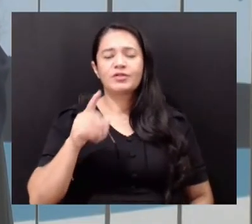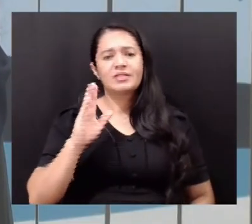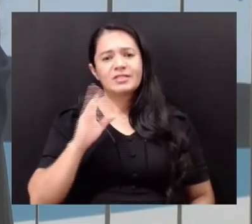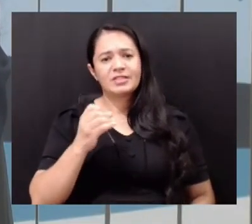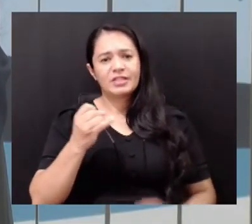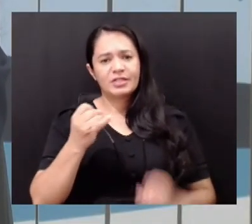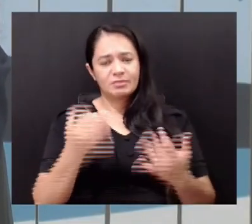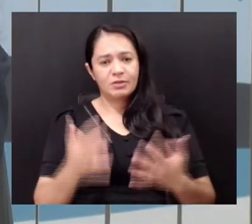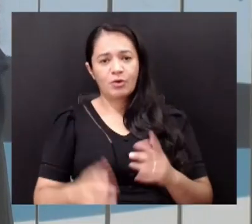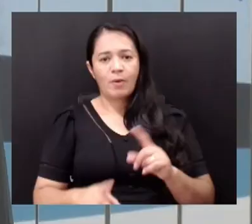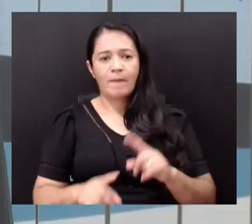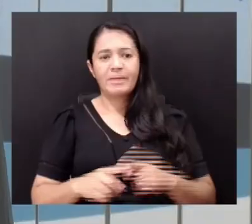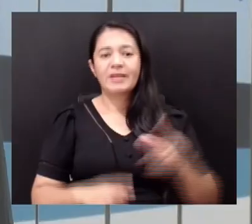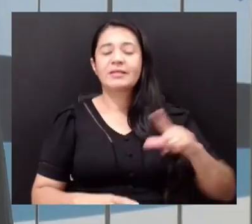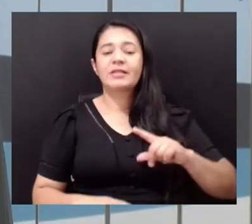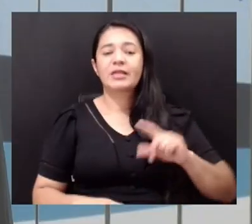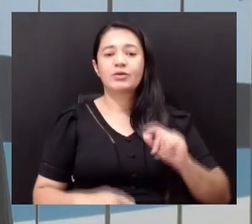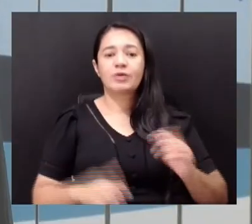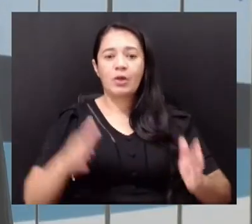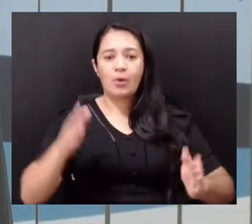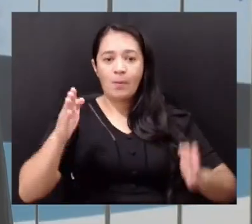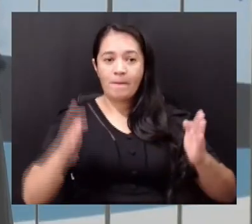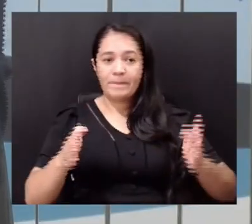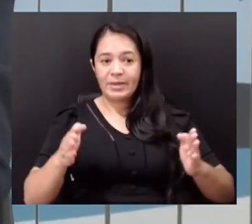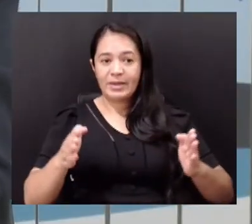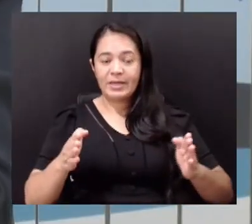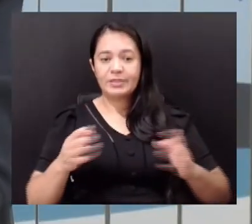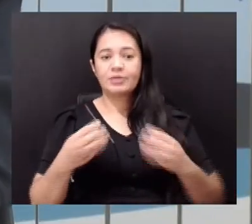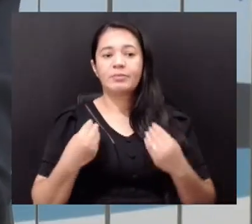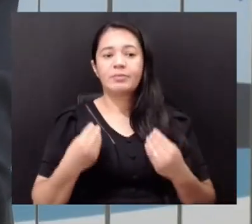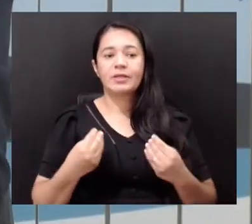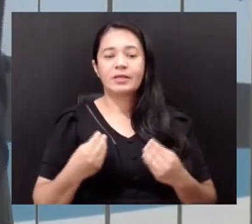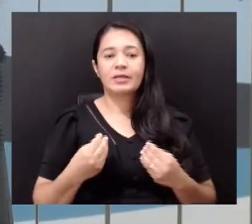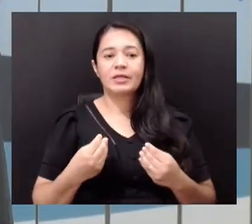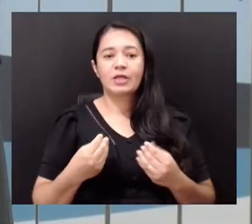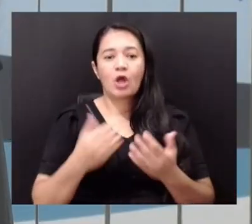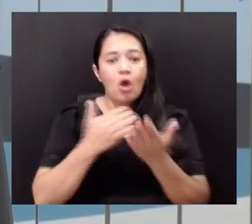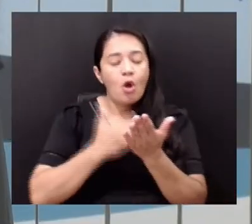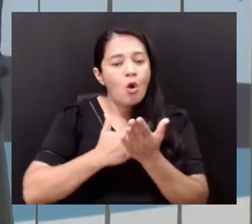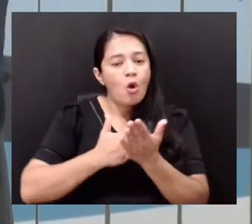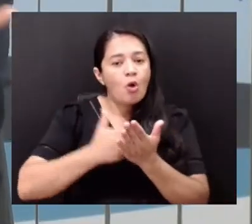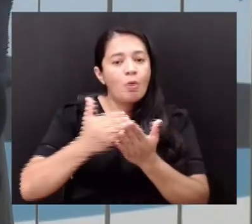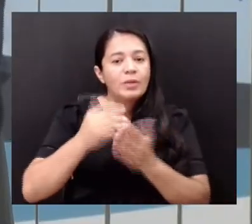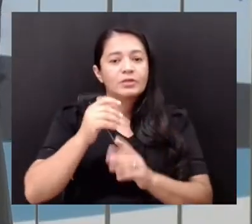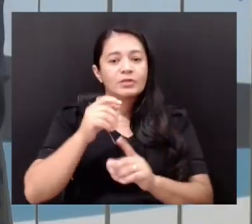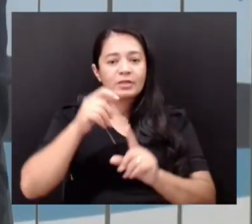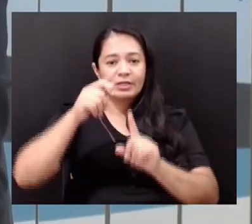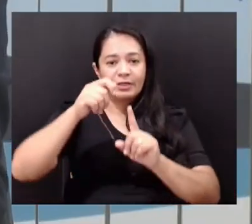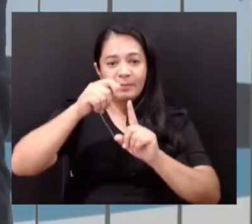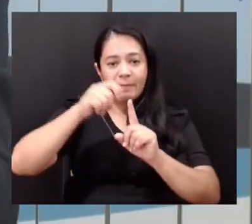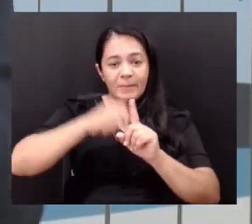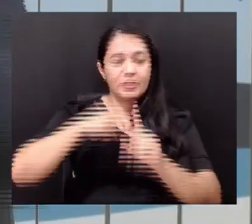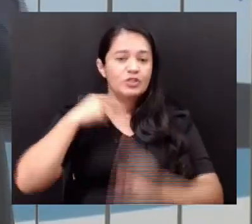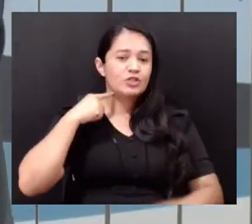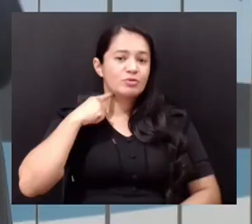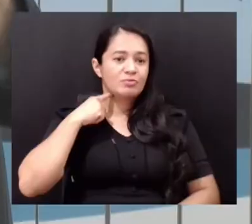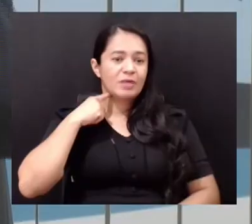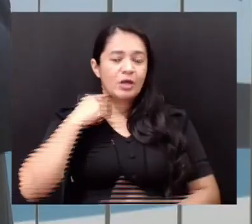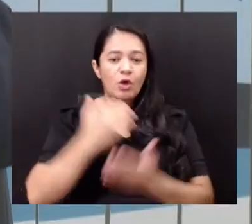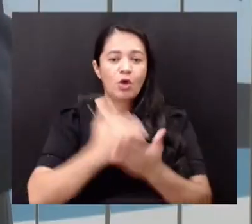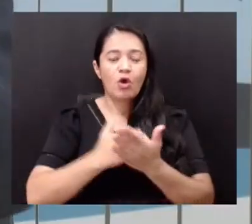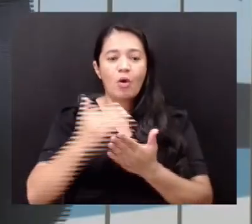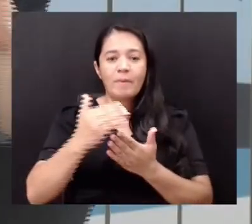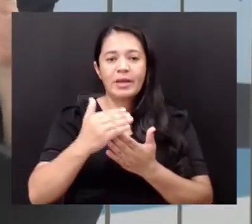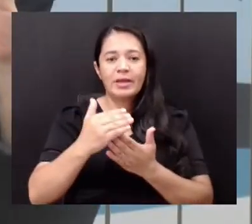26 de maio. 26 de maio deve ser inserido no sistema. Atualmente já são inseridos todos os riscos. Você está num